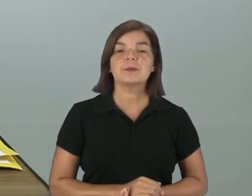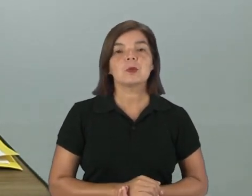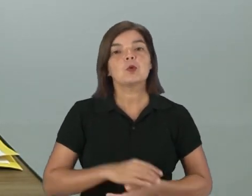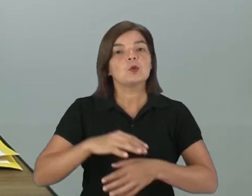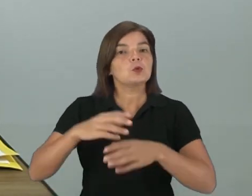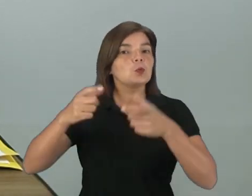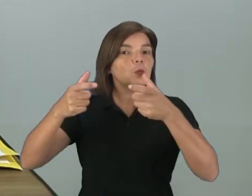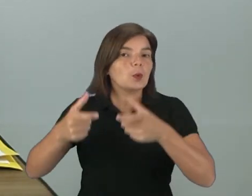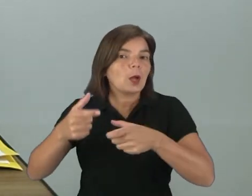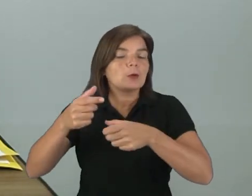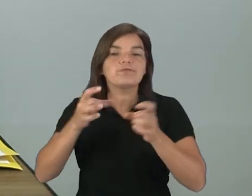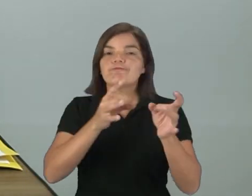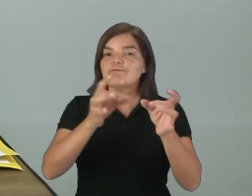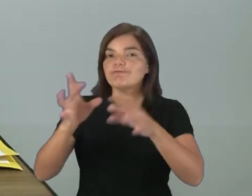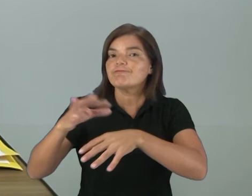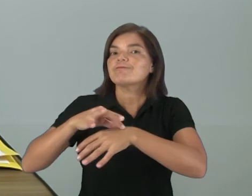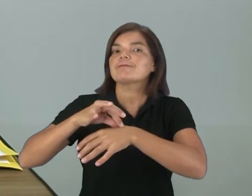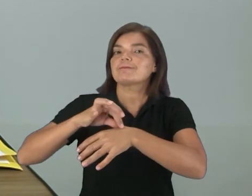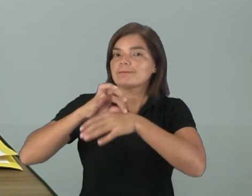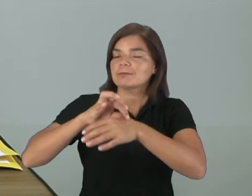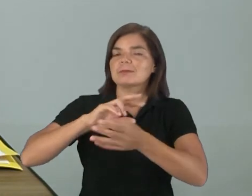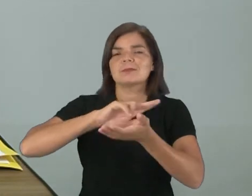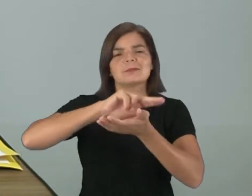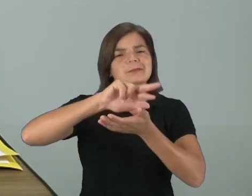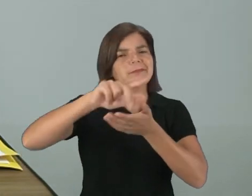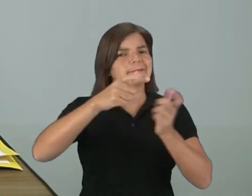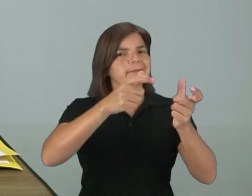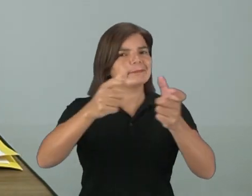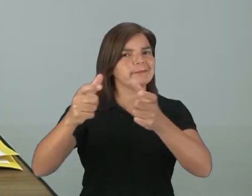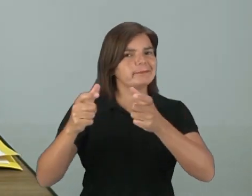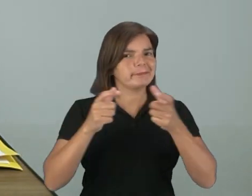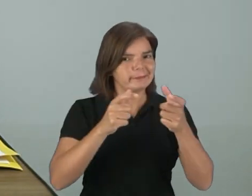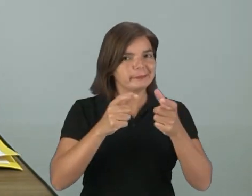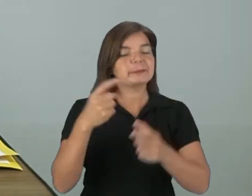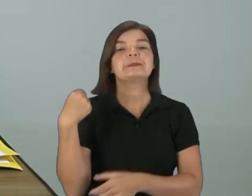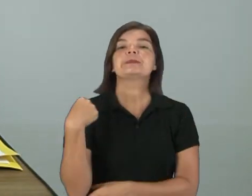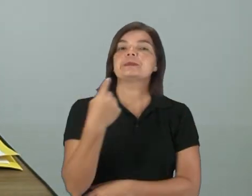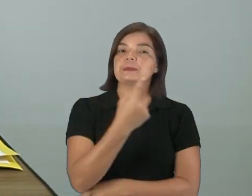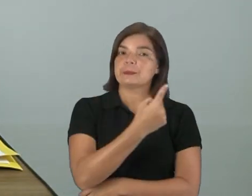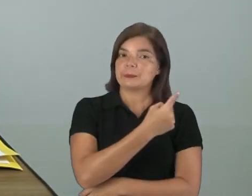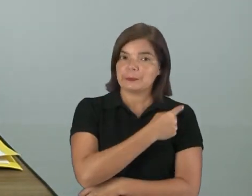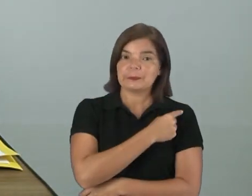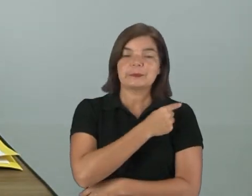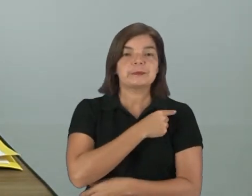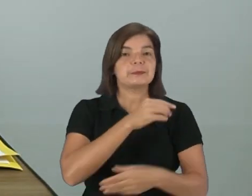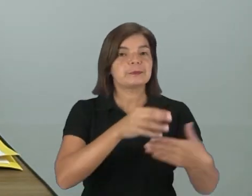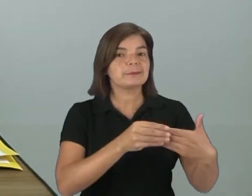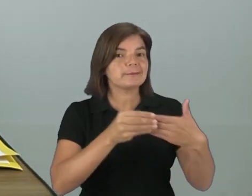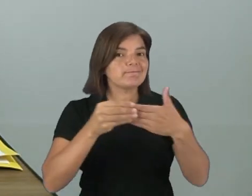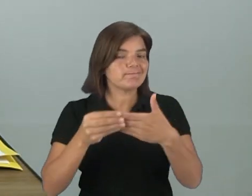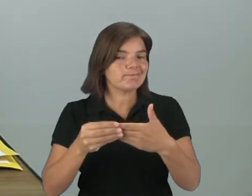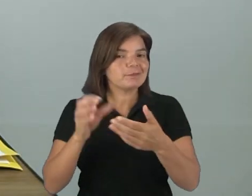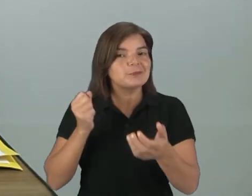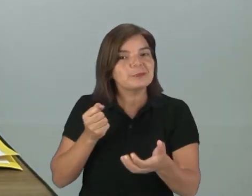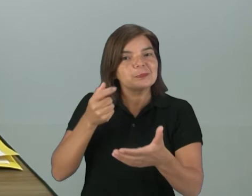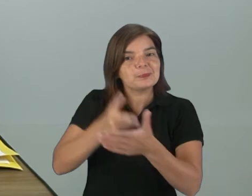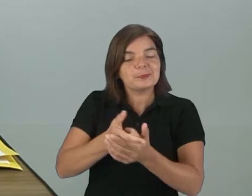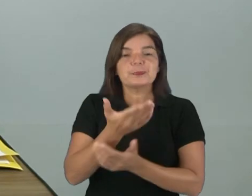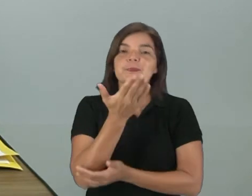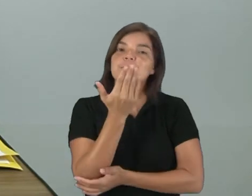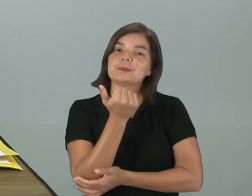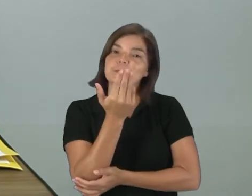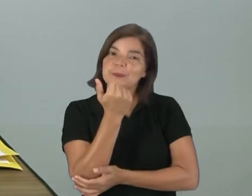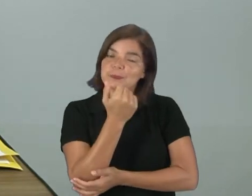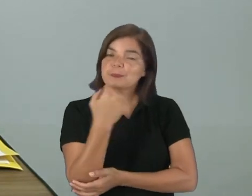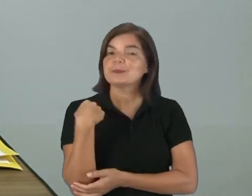açougue, enfim, certo? Há diversos lugares aonde nós, consumidores, vamos lá e compramos alimentos que